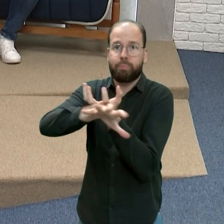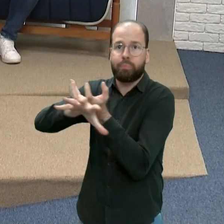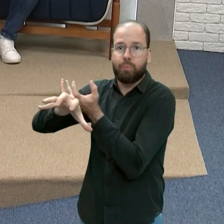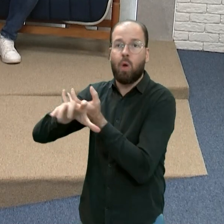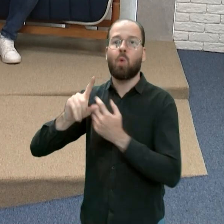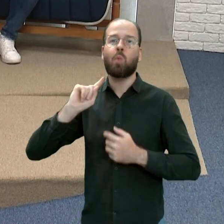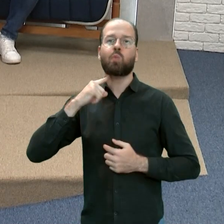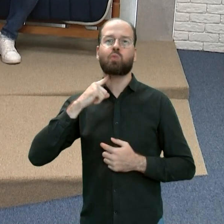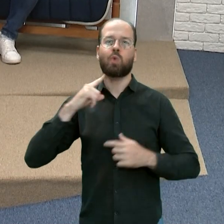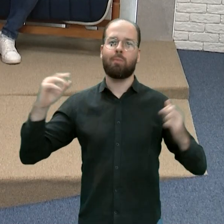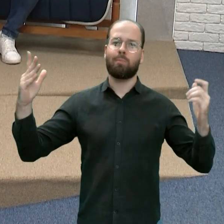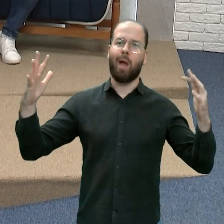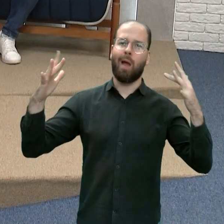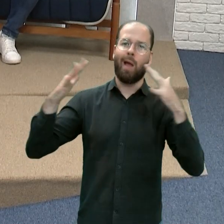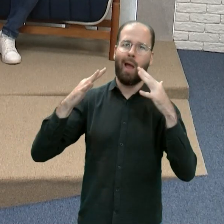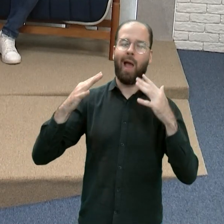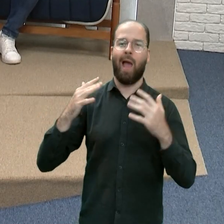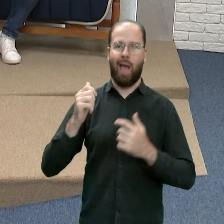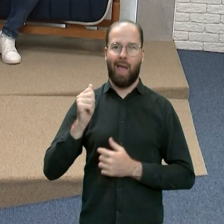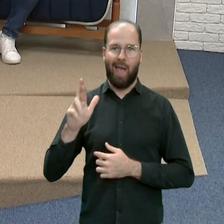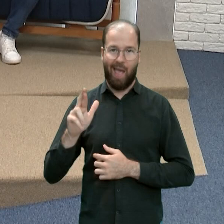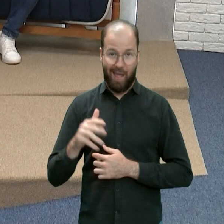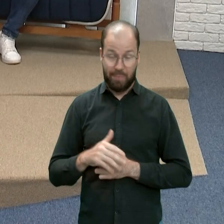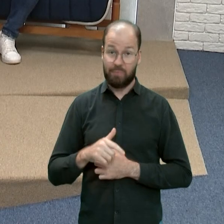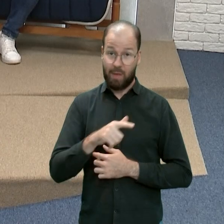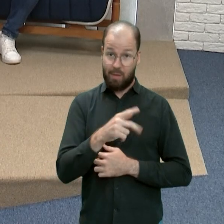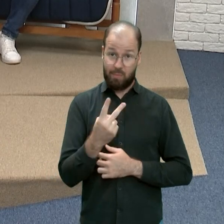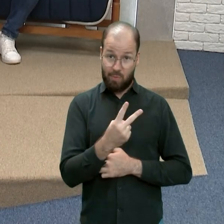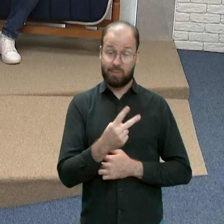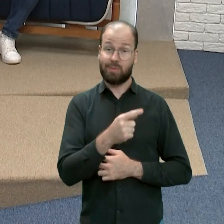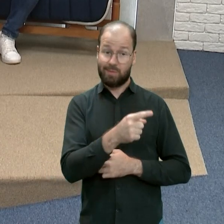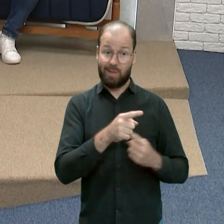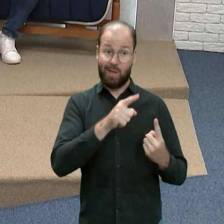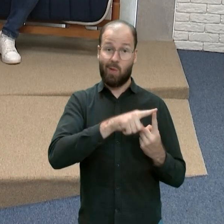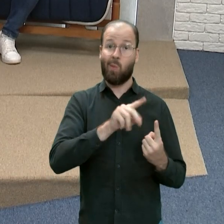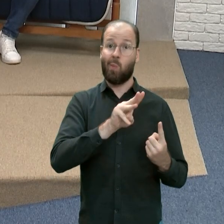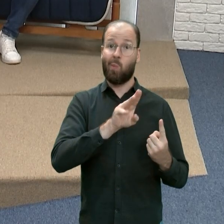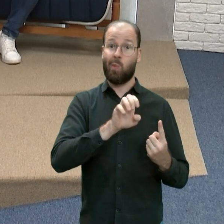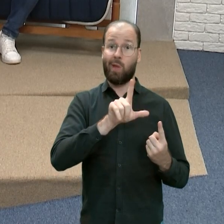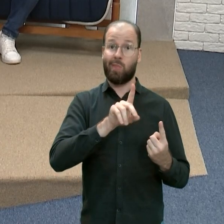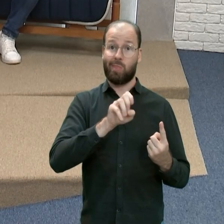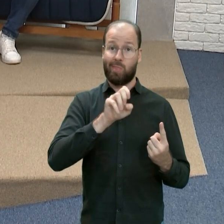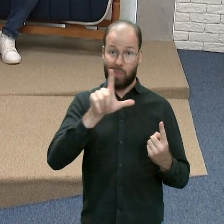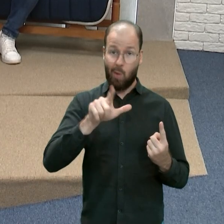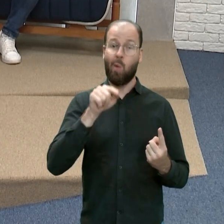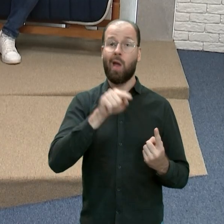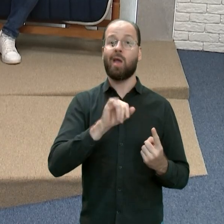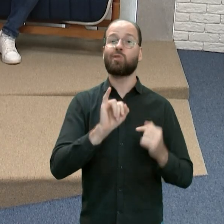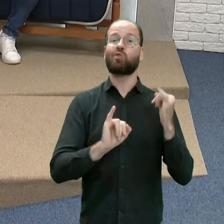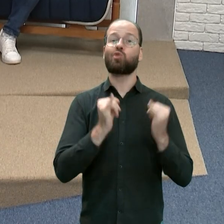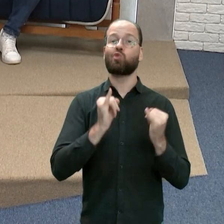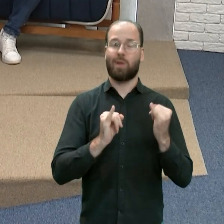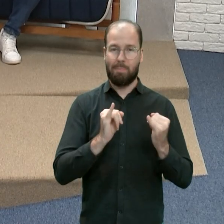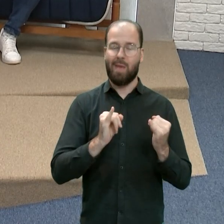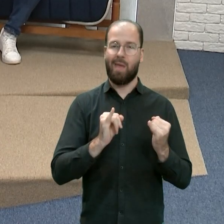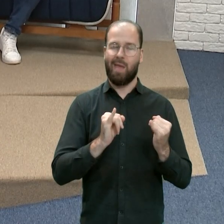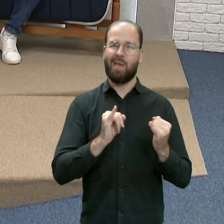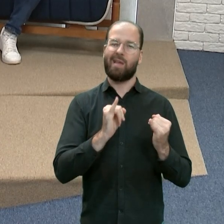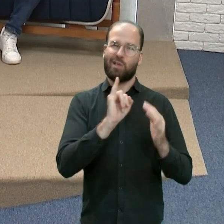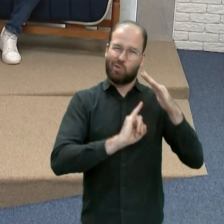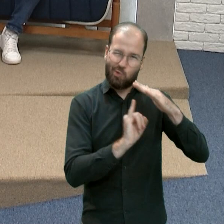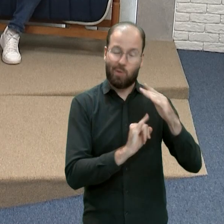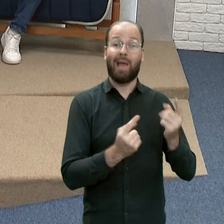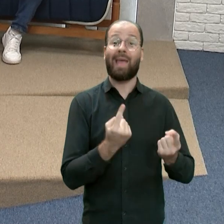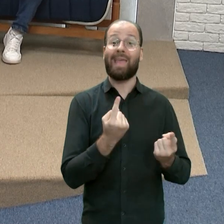estamos aqui com o diretor do Instituto de Química da UFG, Wendel Coutro, e também com a pesquisadora do Instituto de Estudos